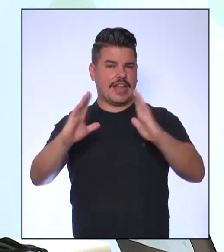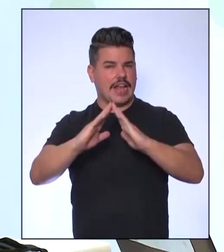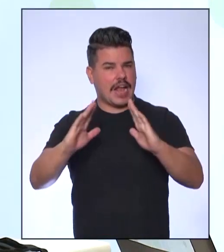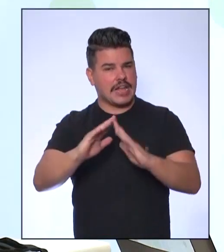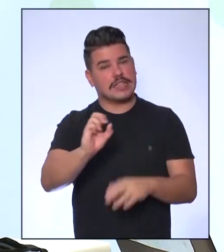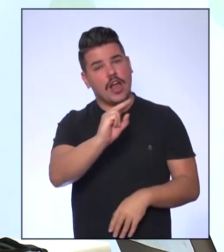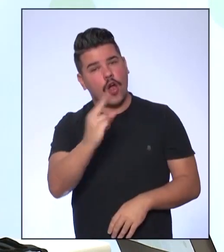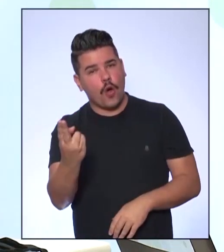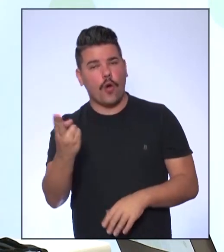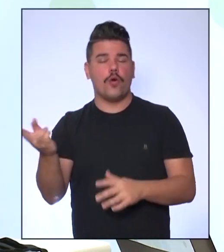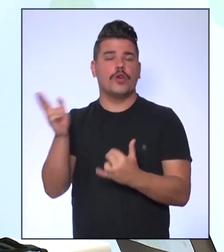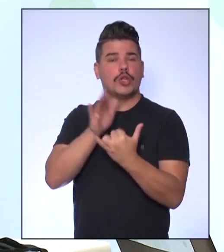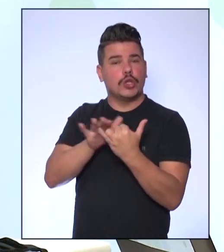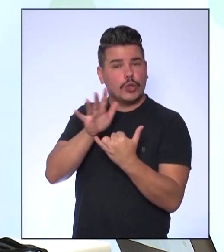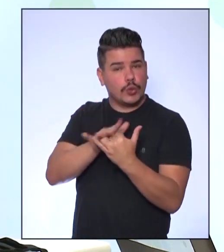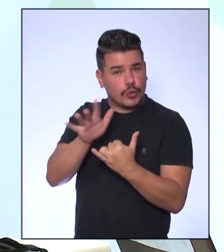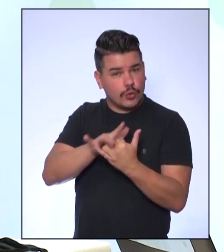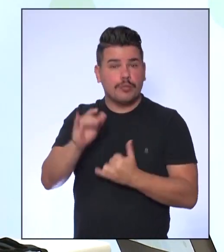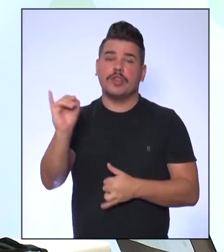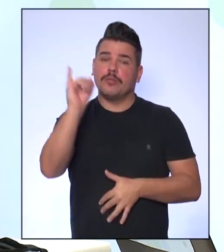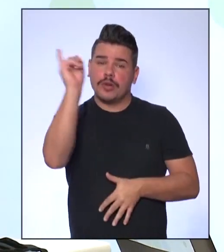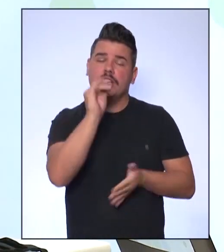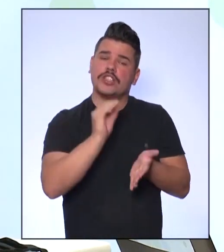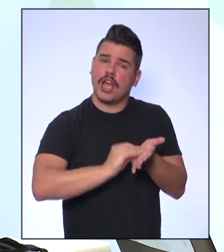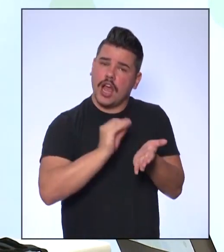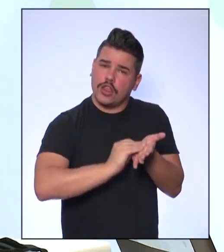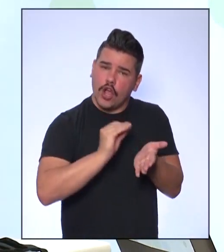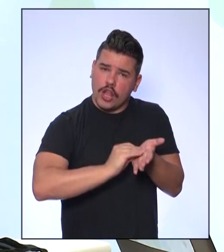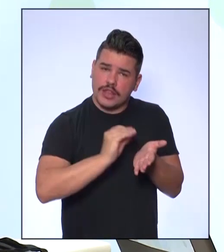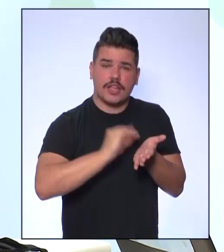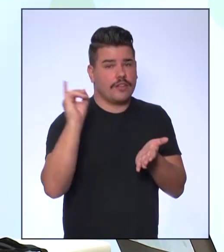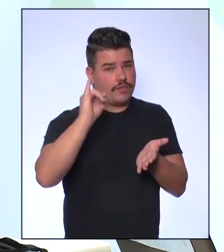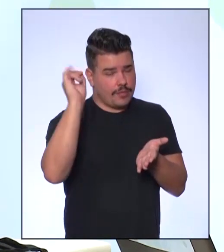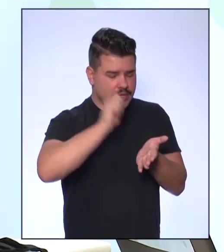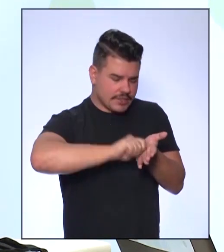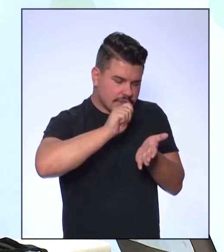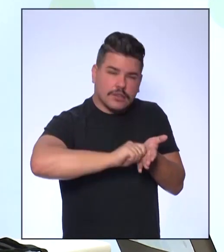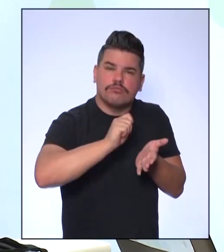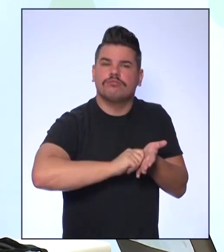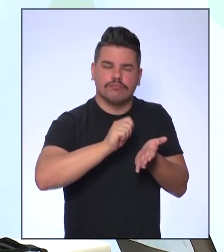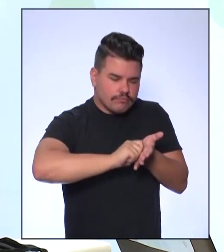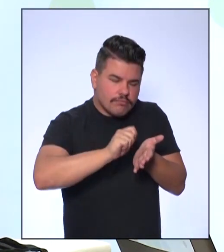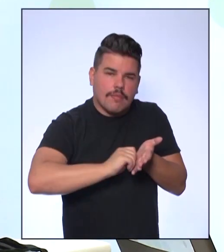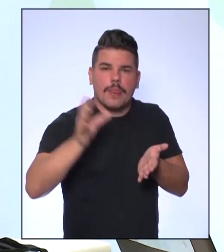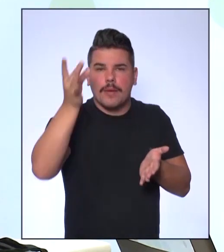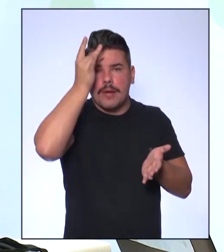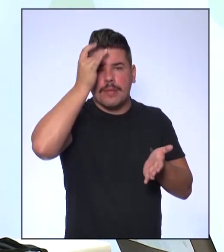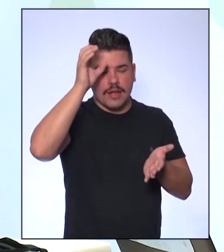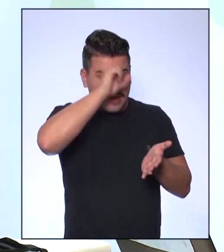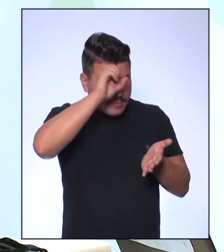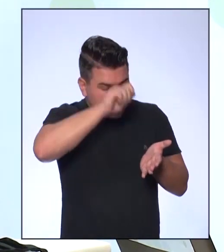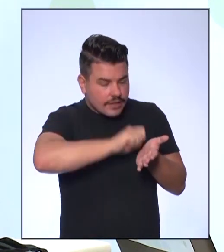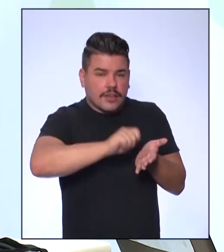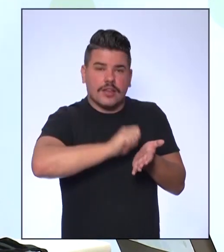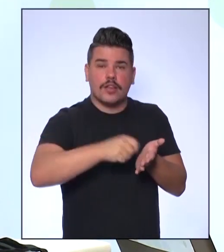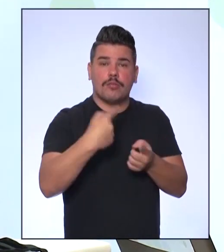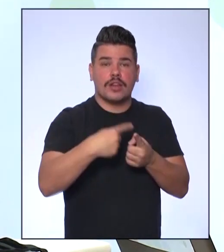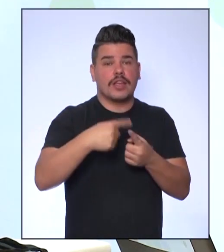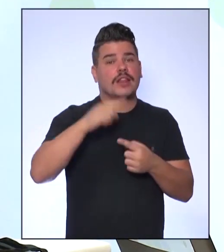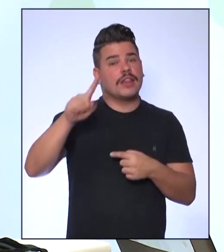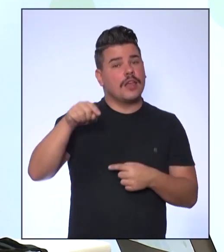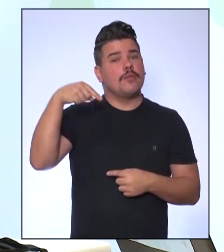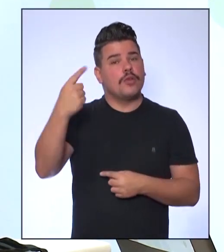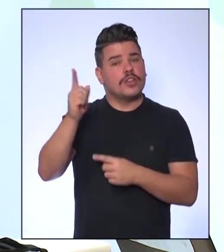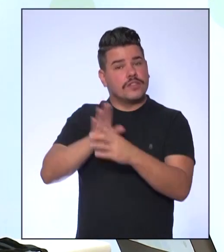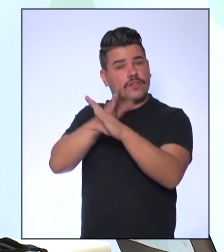pelo YouTube, né, fazerem as suas anotações, porque as anotações serão muito importantes, como eu disse, em tempo de retomada,